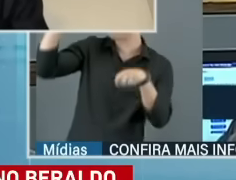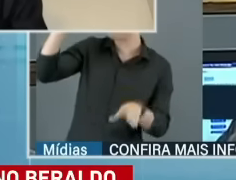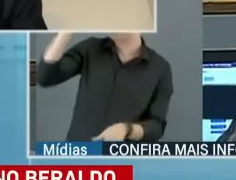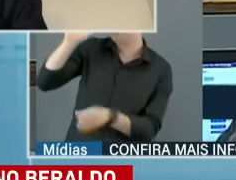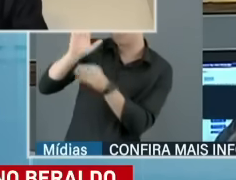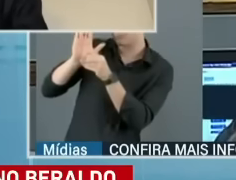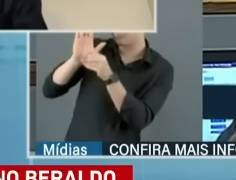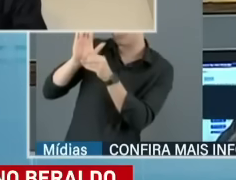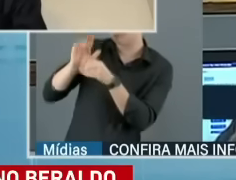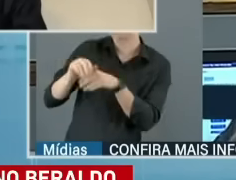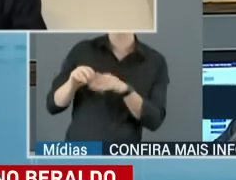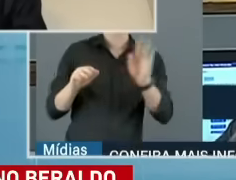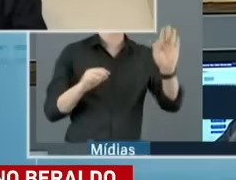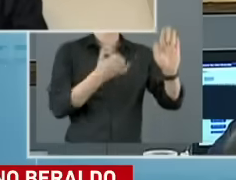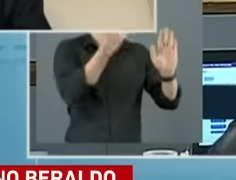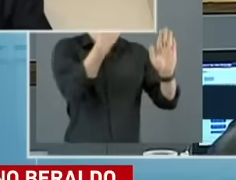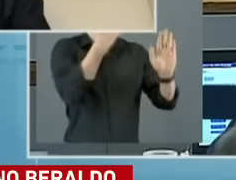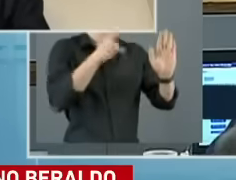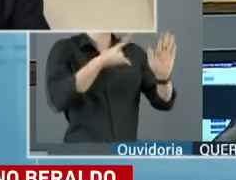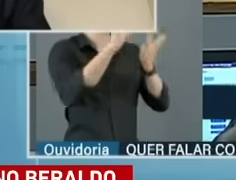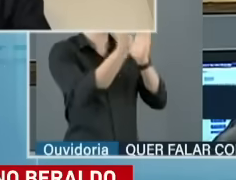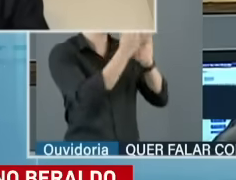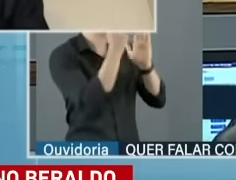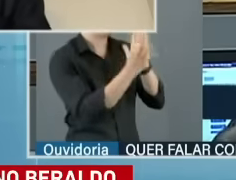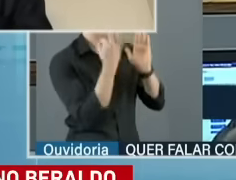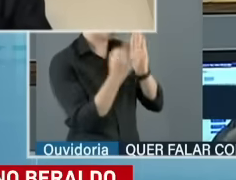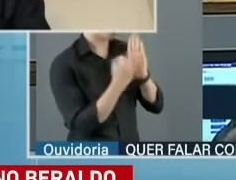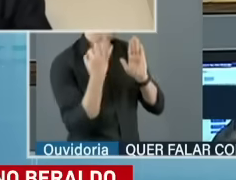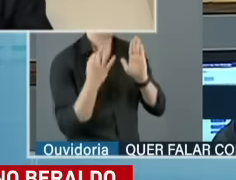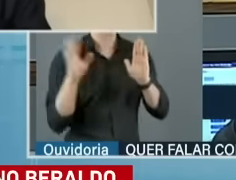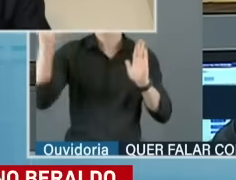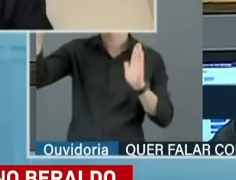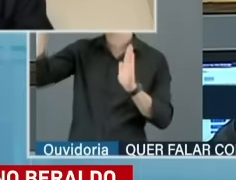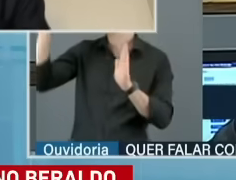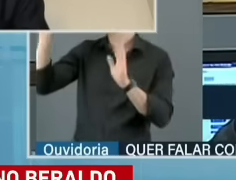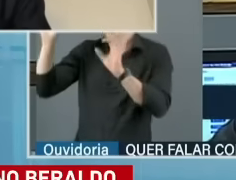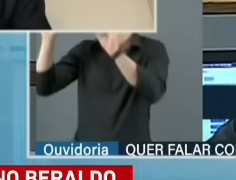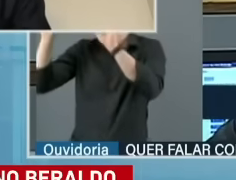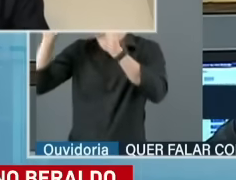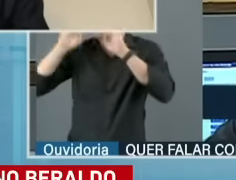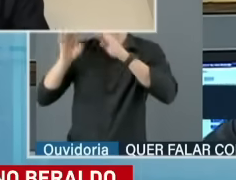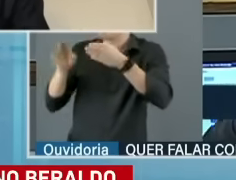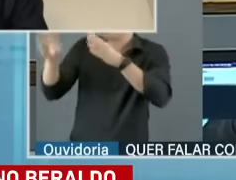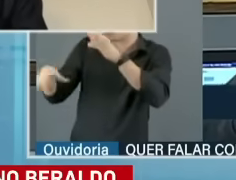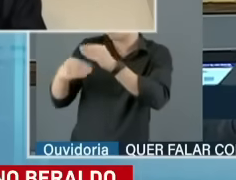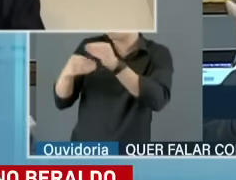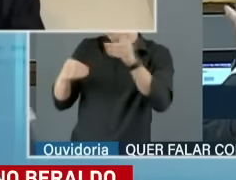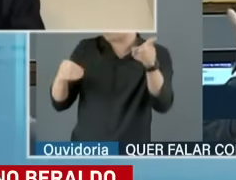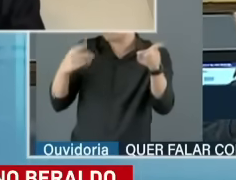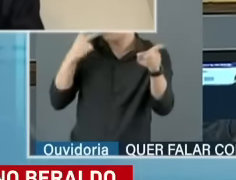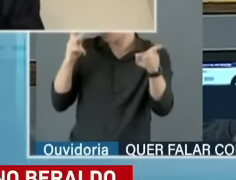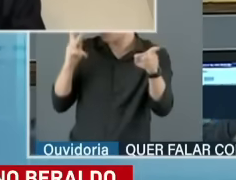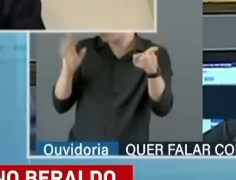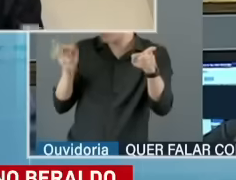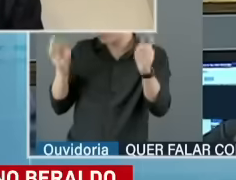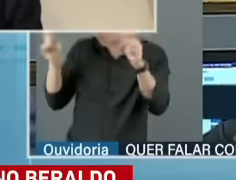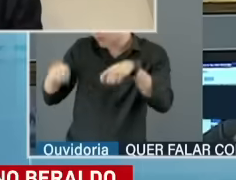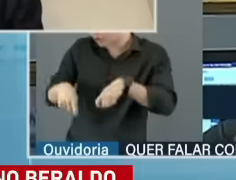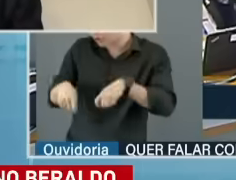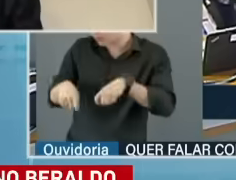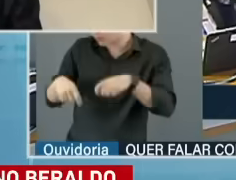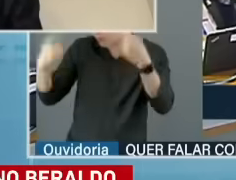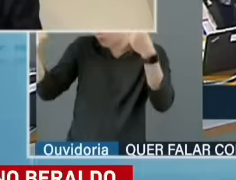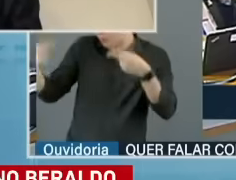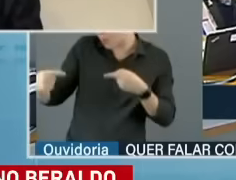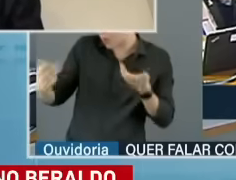ambiente não foi criado por trabalho, obra, intervenção dos representantes governistas. Agora, essa